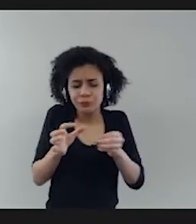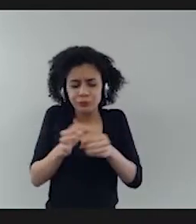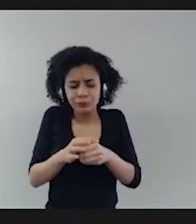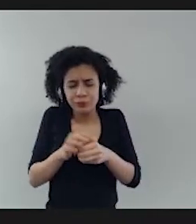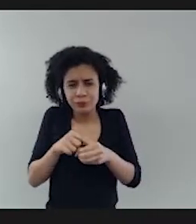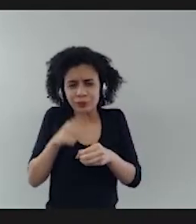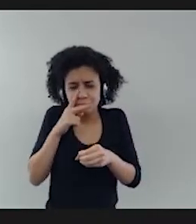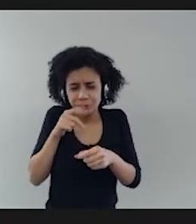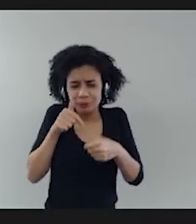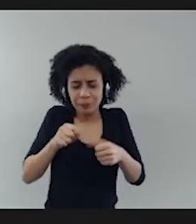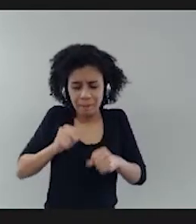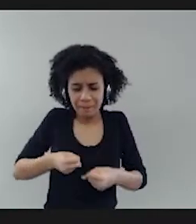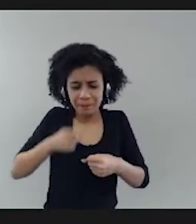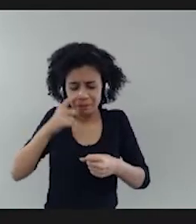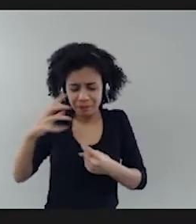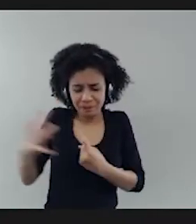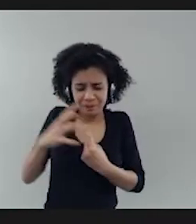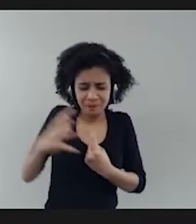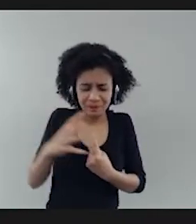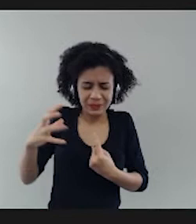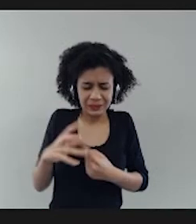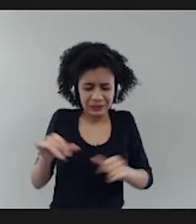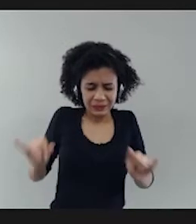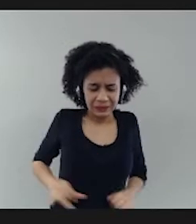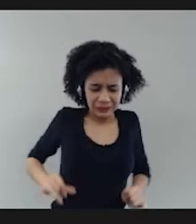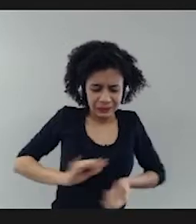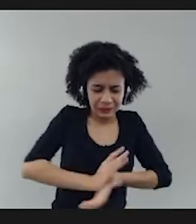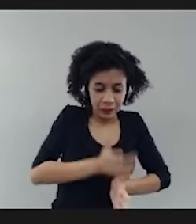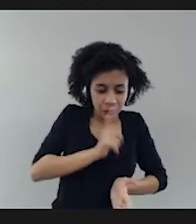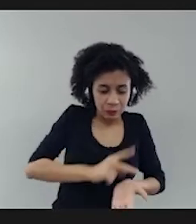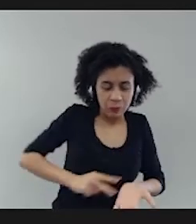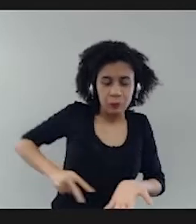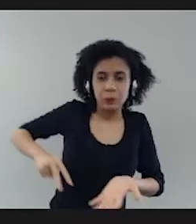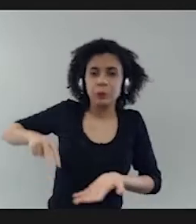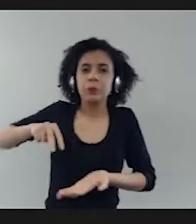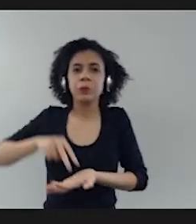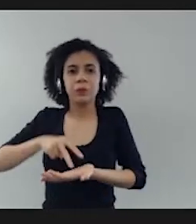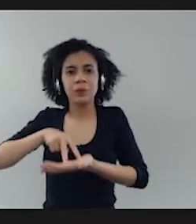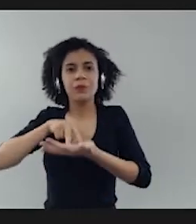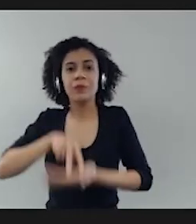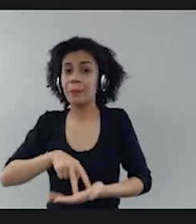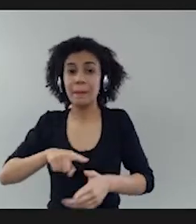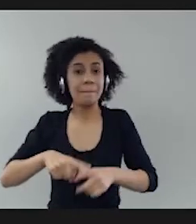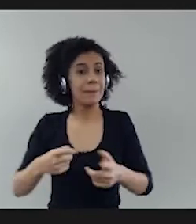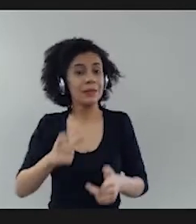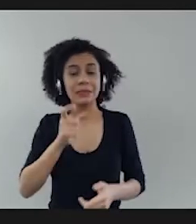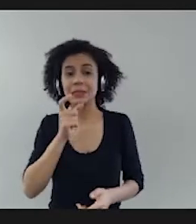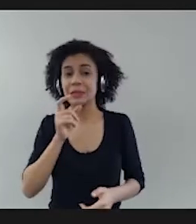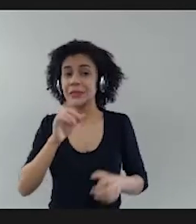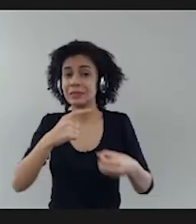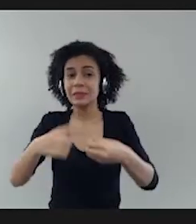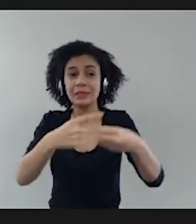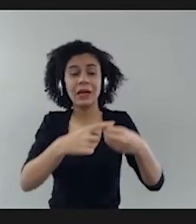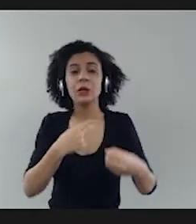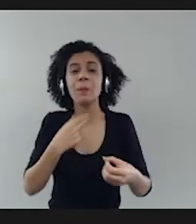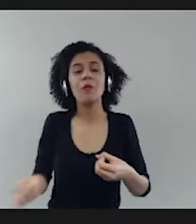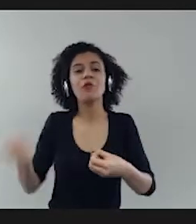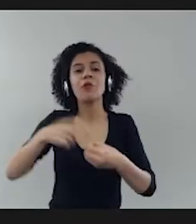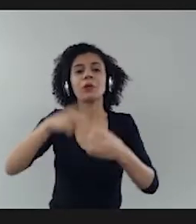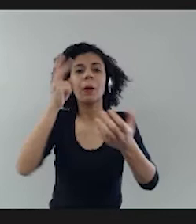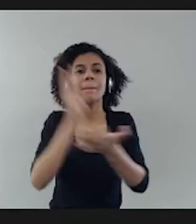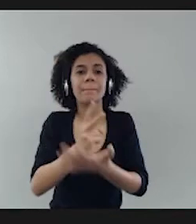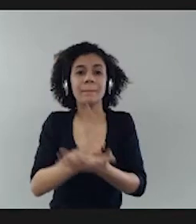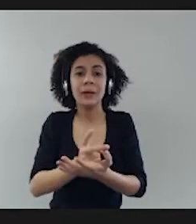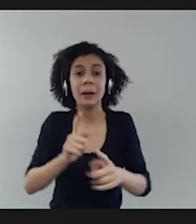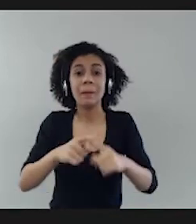submetido a algum tipo de pressão e volta para a posição original. Mas as cidades, elas não podem voltar à condição original. Para